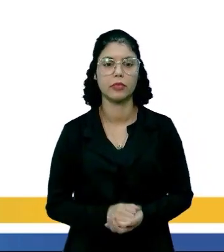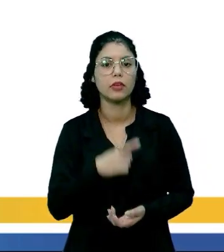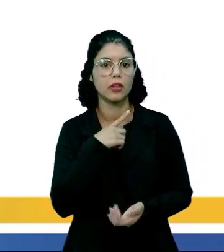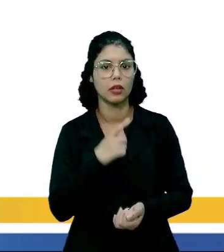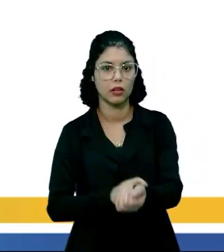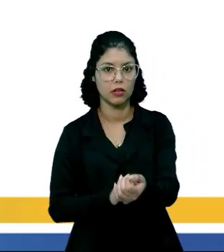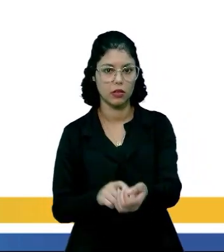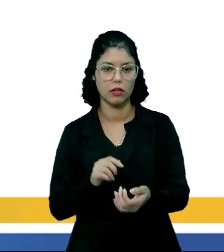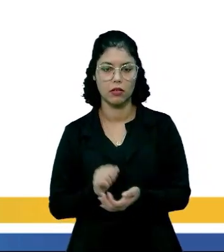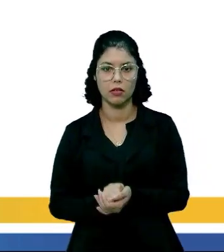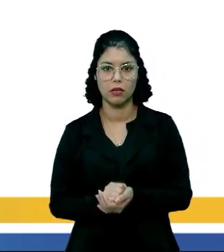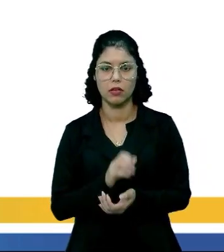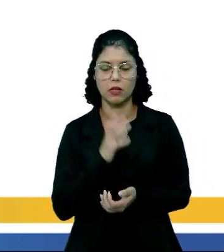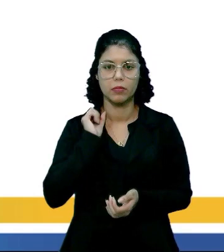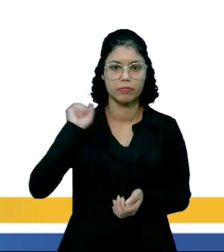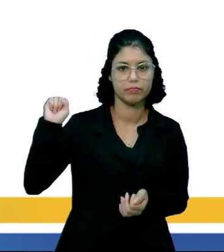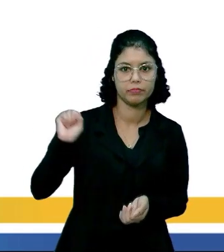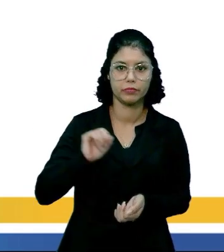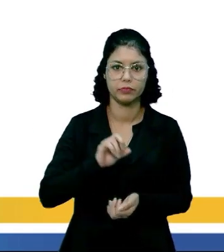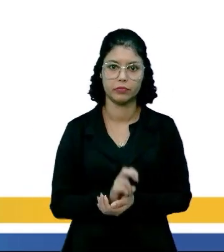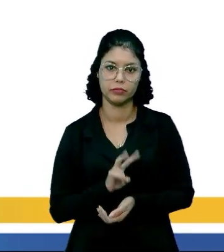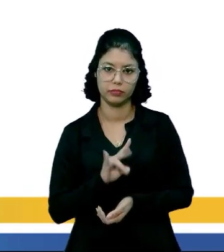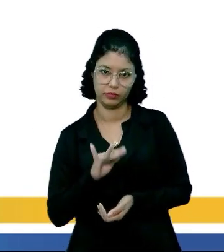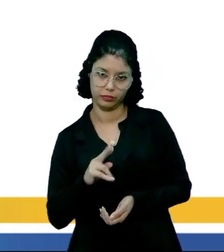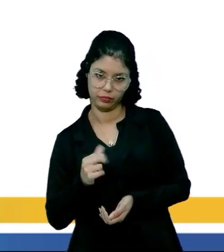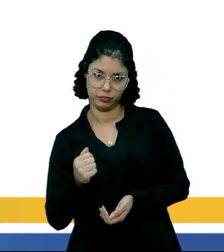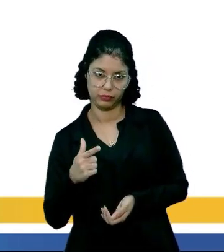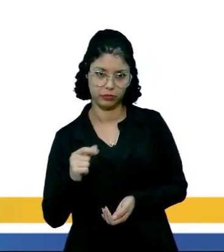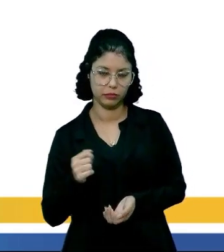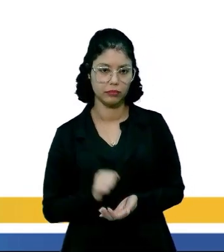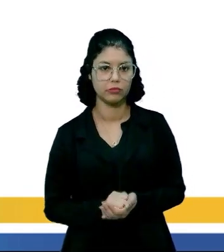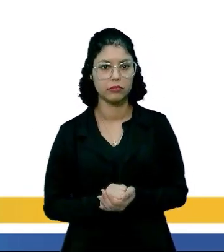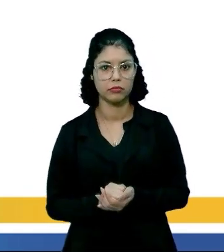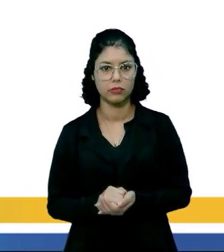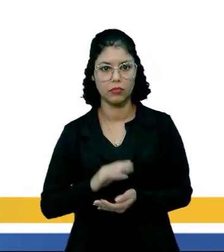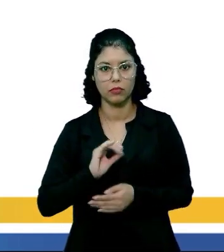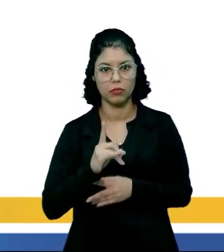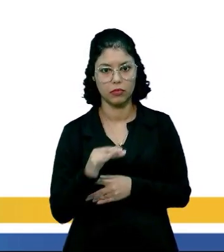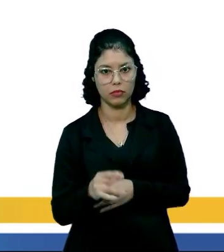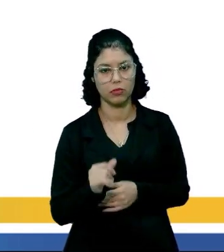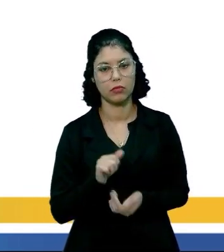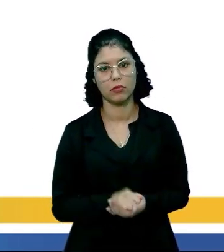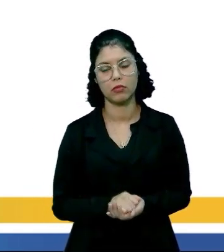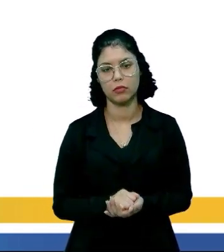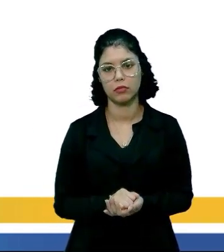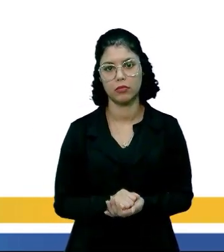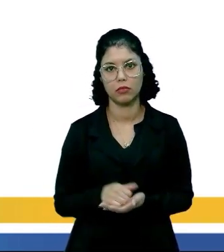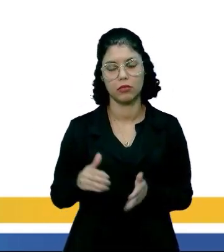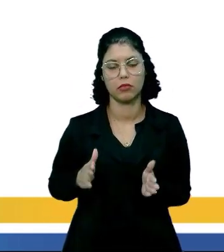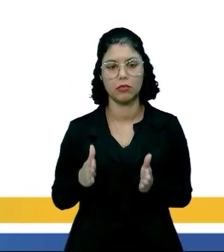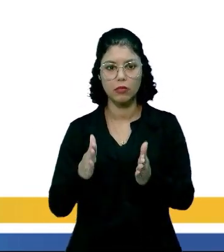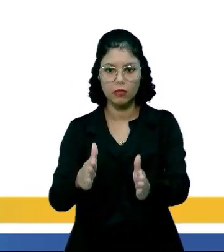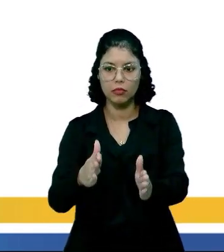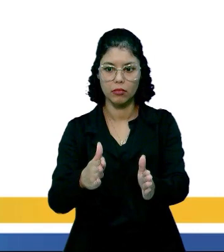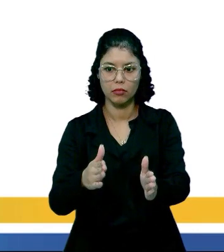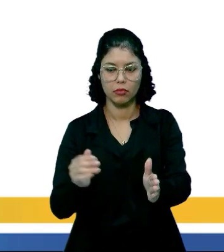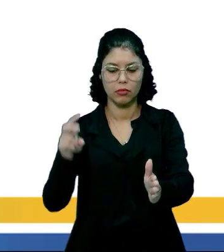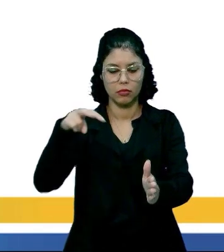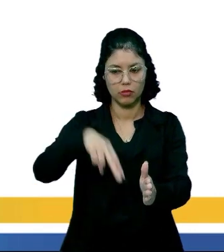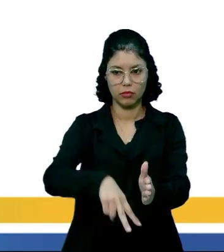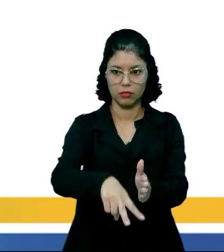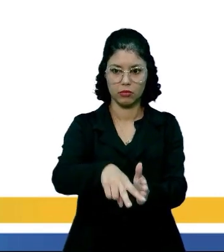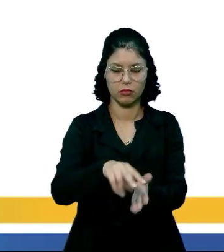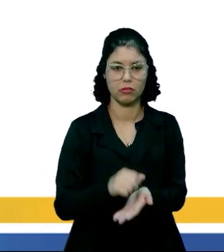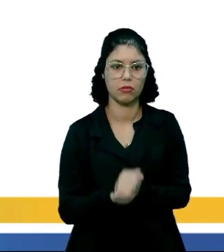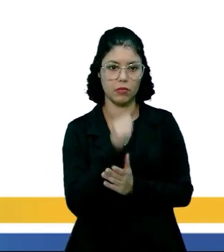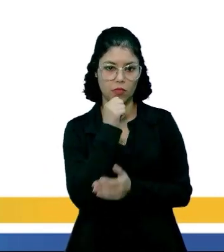Tenho os nervos na forca, 20 a 20, e caí no ópio como numa vala. Nunca